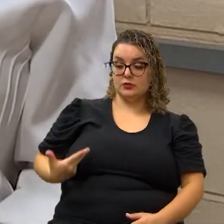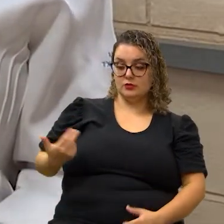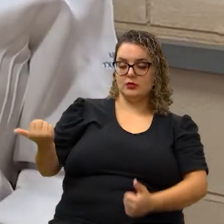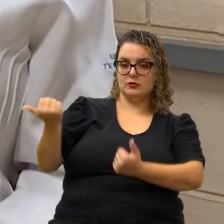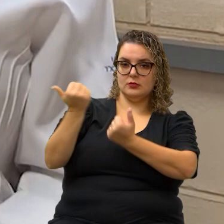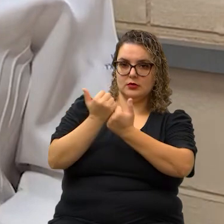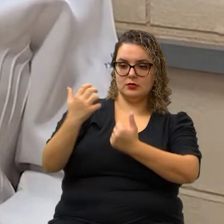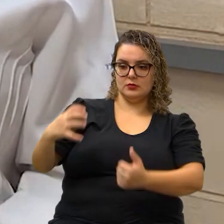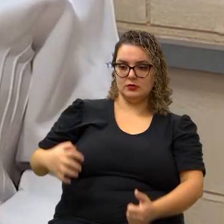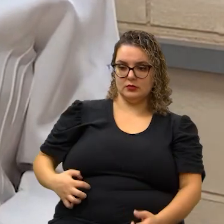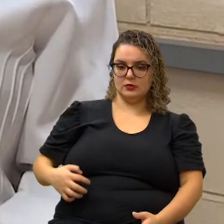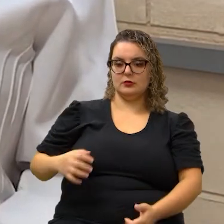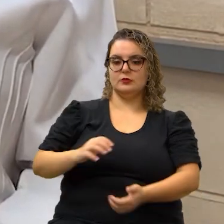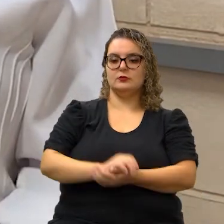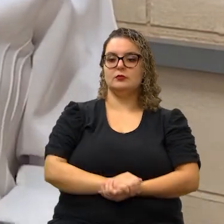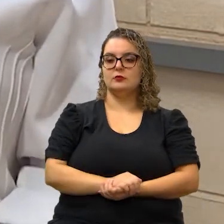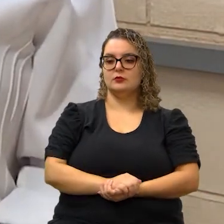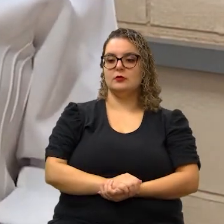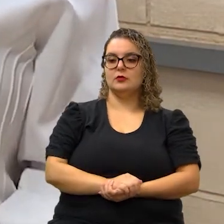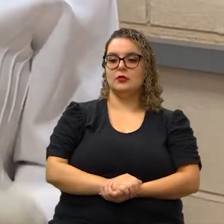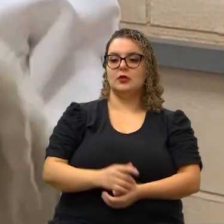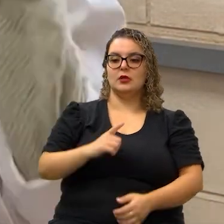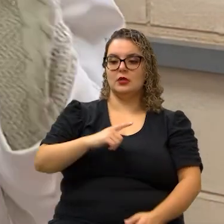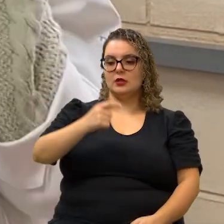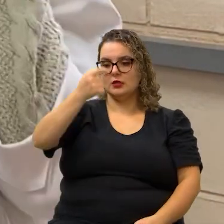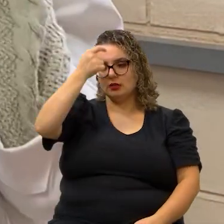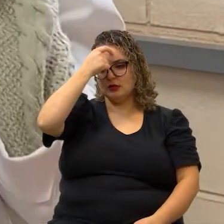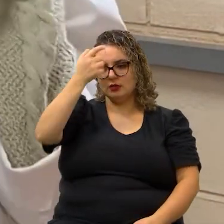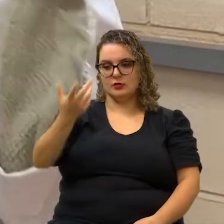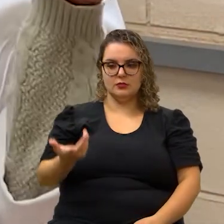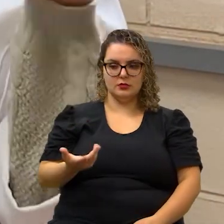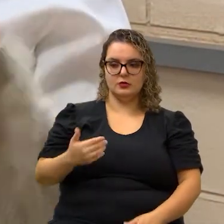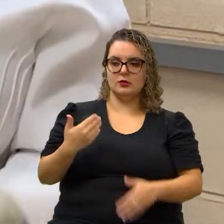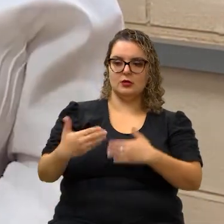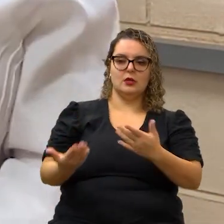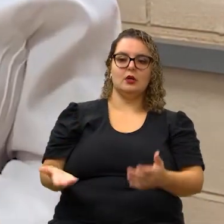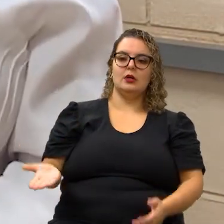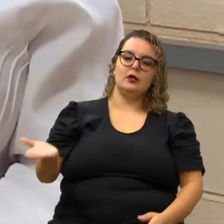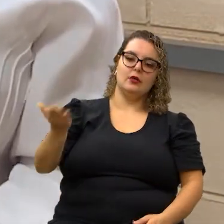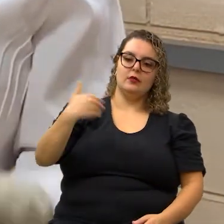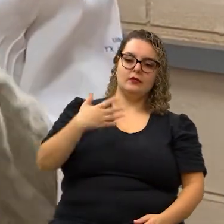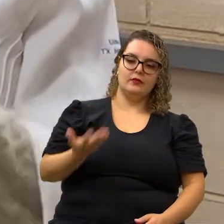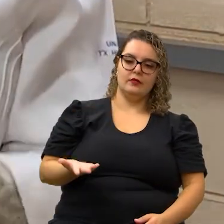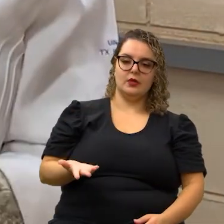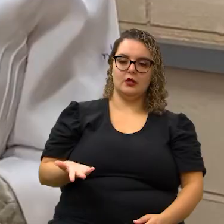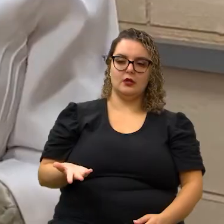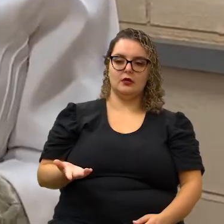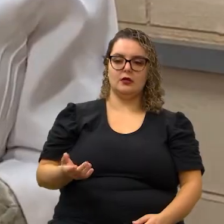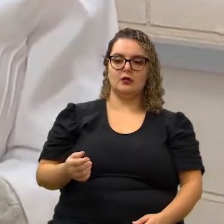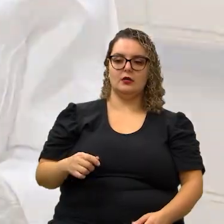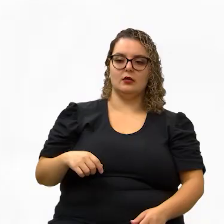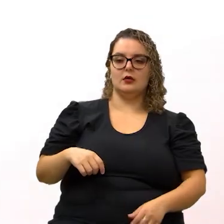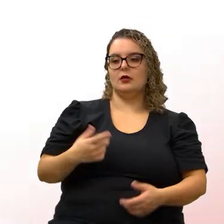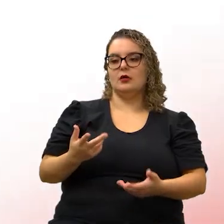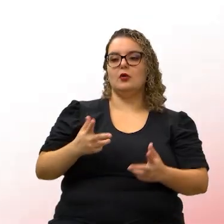cientes do procedimento, não é? Bem, eu vou trocar a cor de esmalte e fui para casa. Não, eu vou trocar um